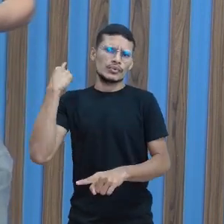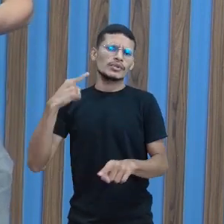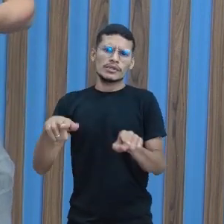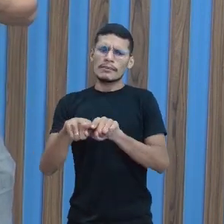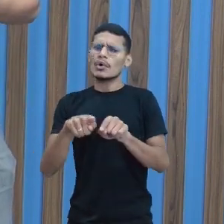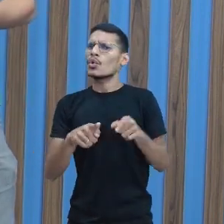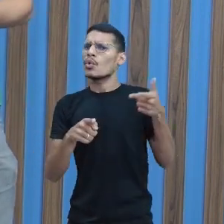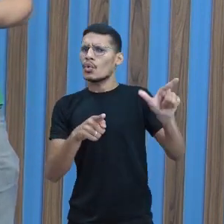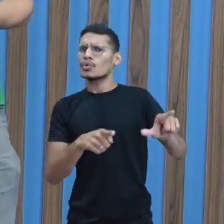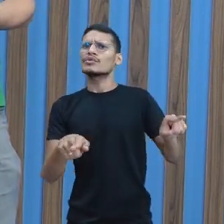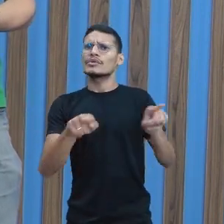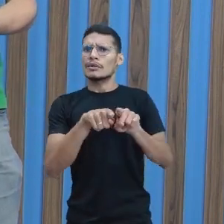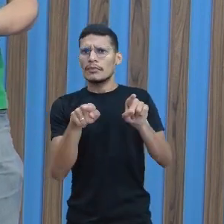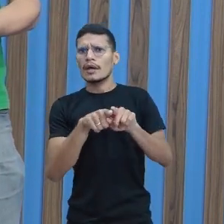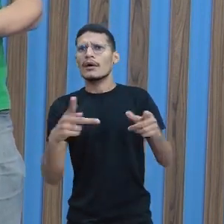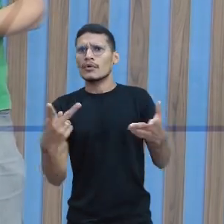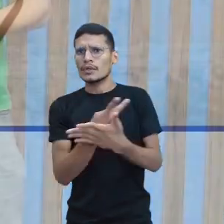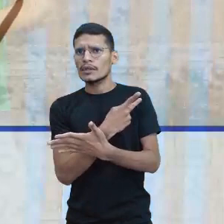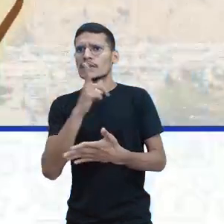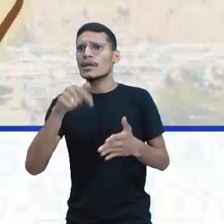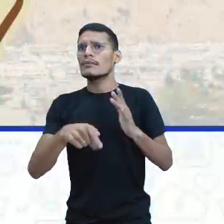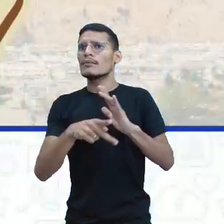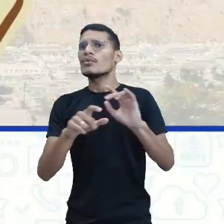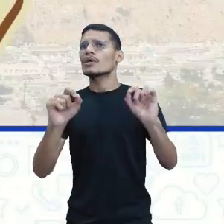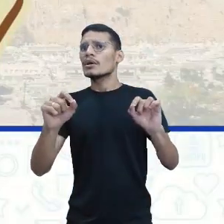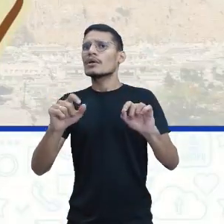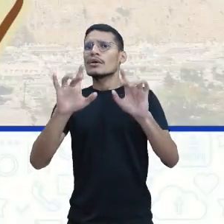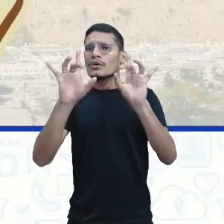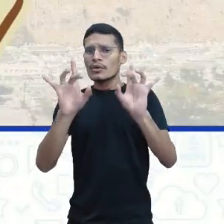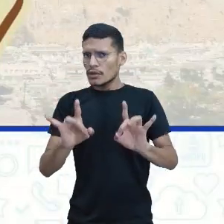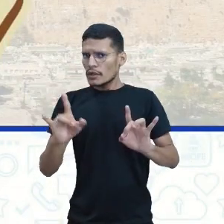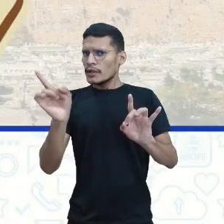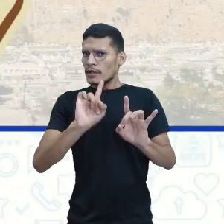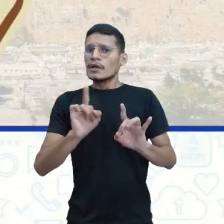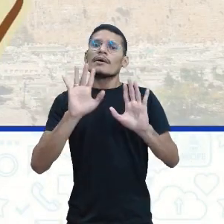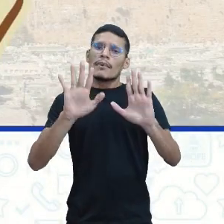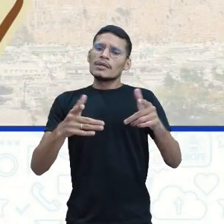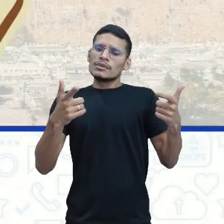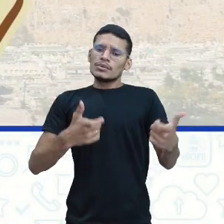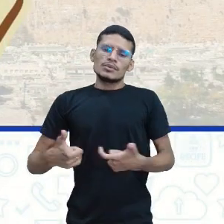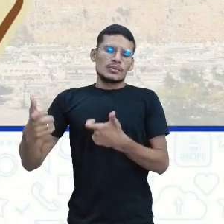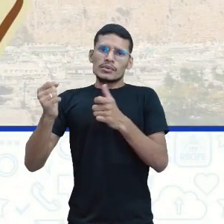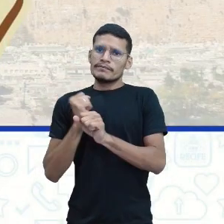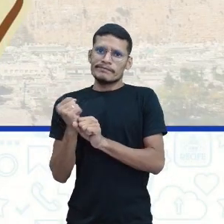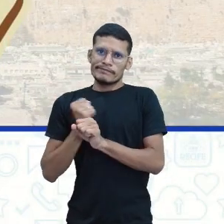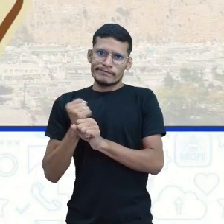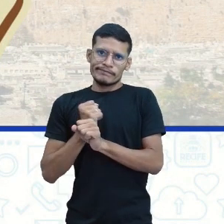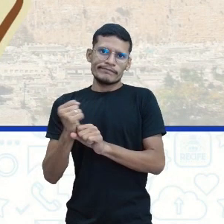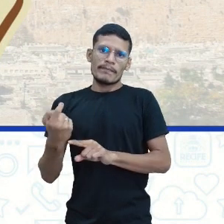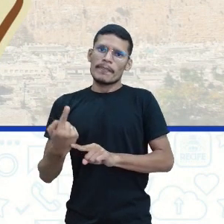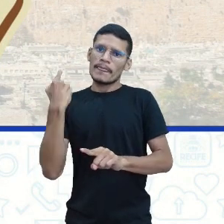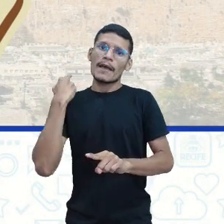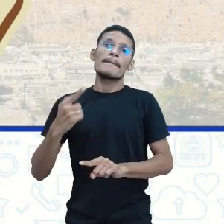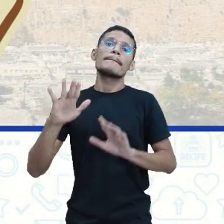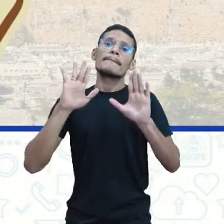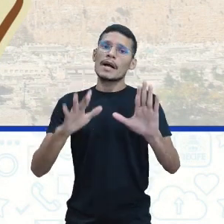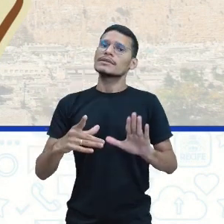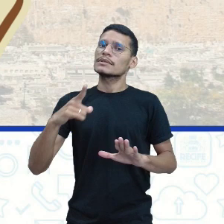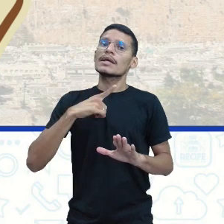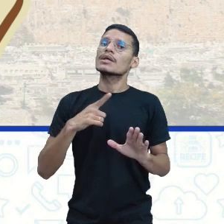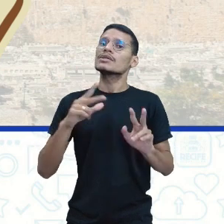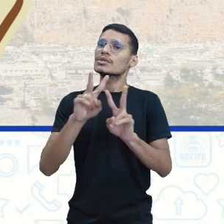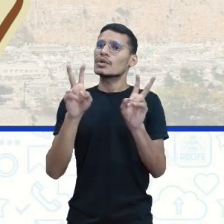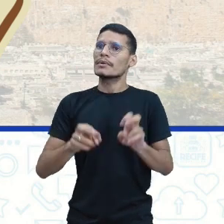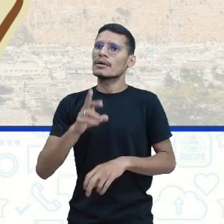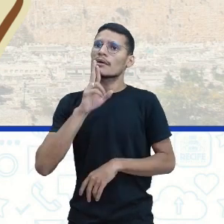outros territórios também, não é que faça disso um território especialíssimo, mas é uma disputa antiga, mas que envolve questões como, por exemplo, a